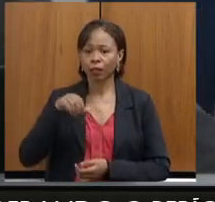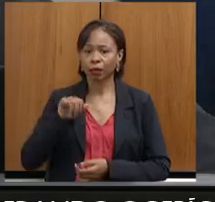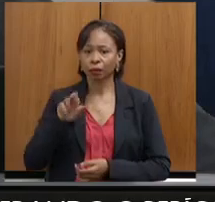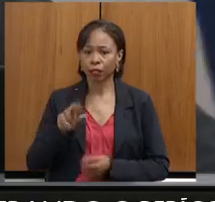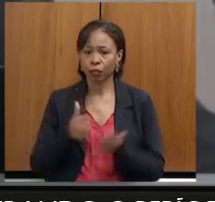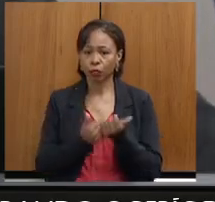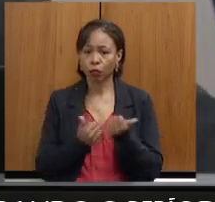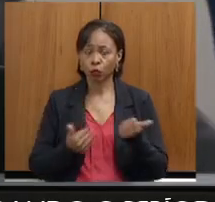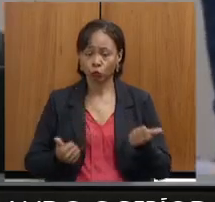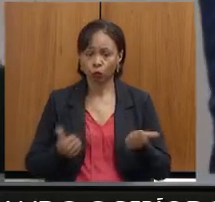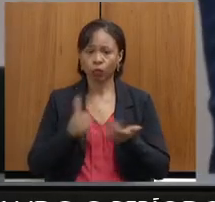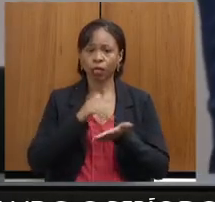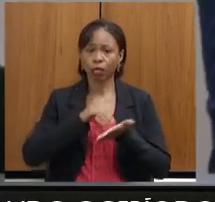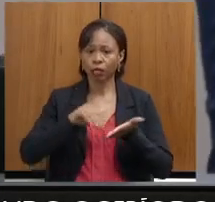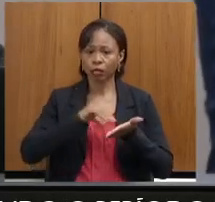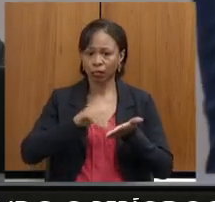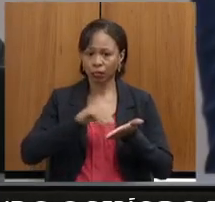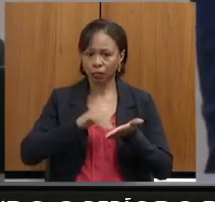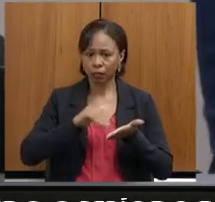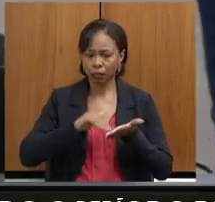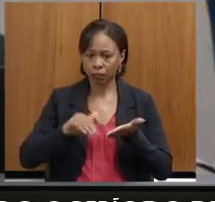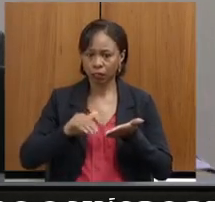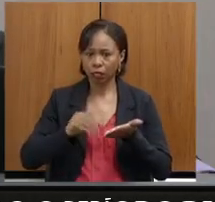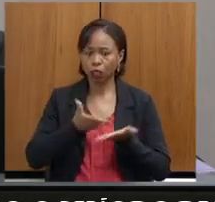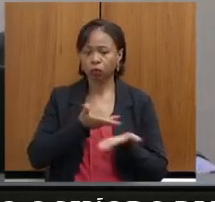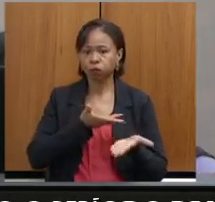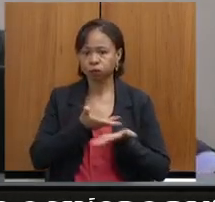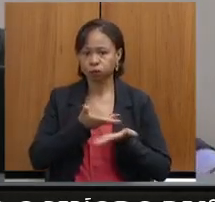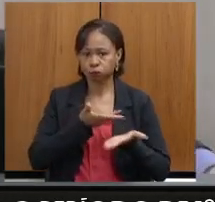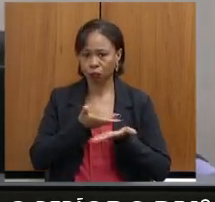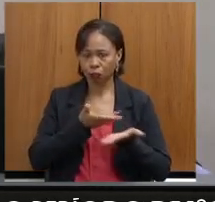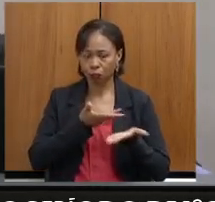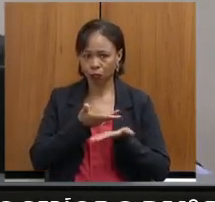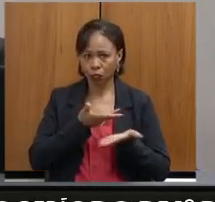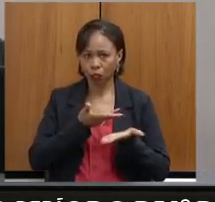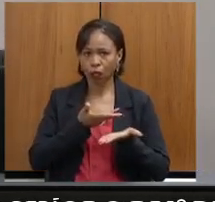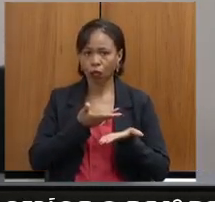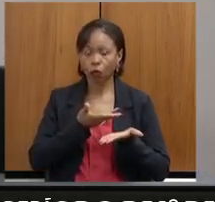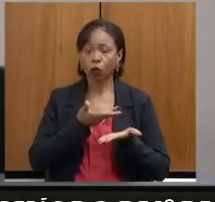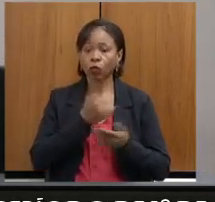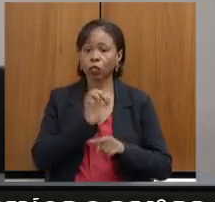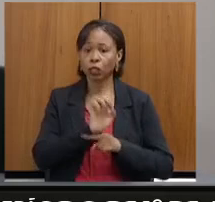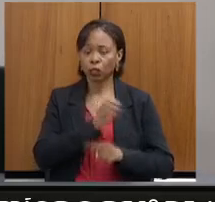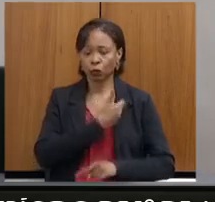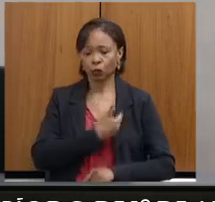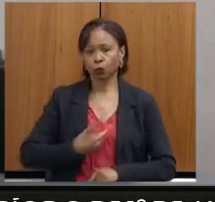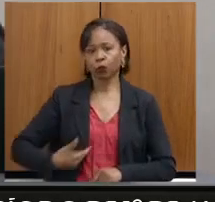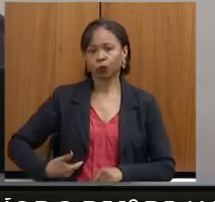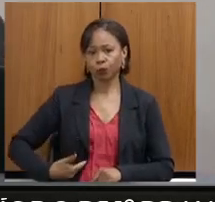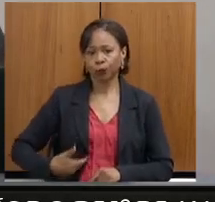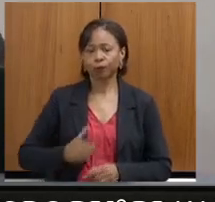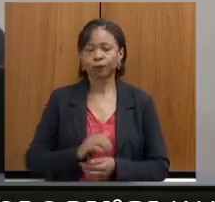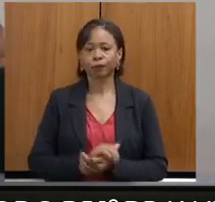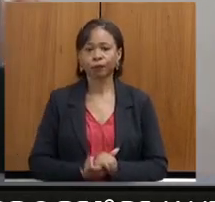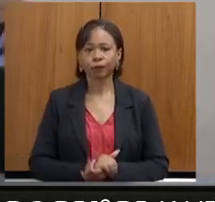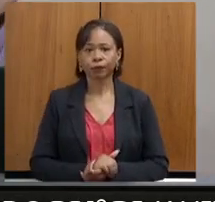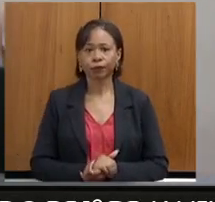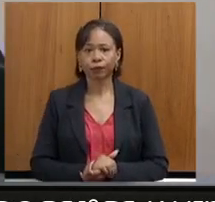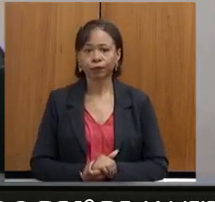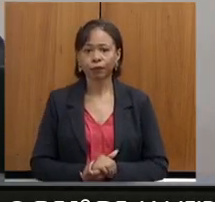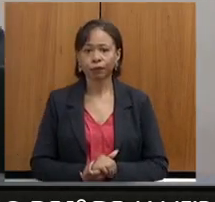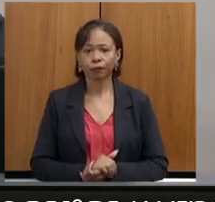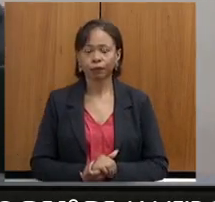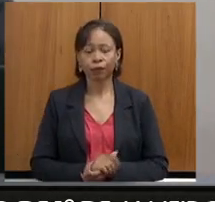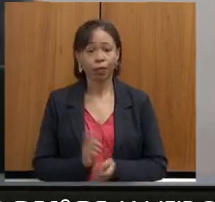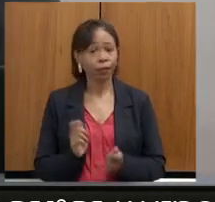subsecretário da subsecretaria de articulação institucional da Secretaria de Estado de governo que eu espero que tenha